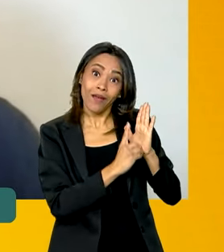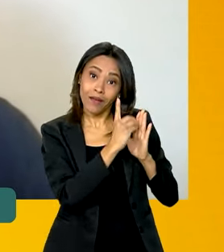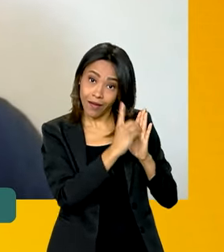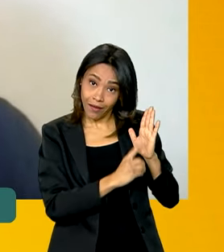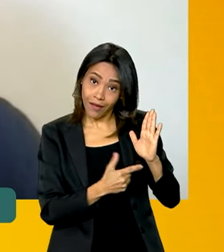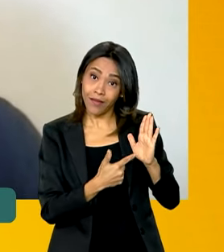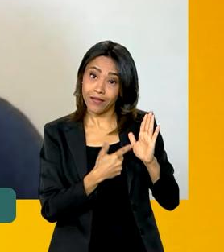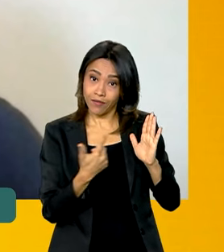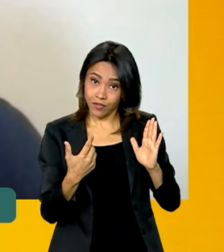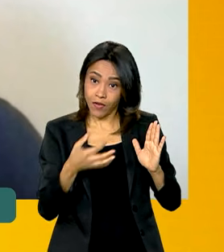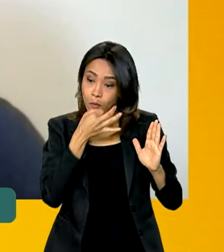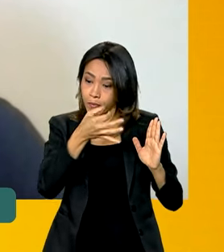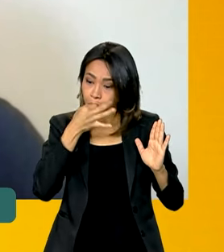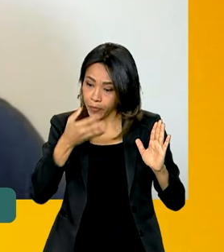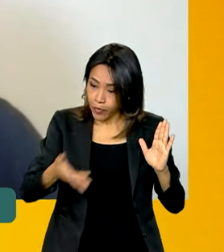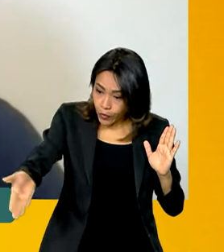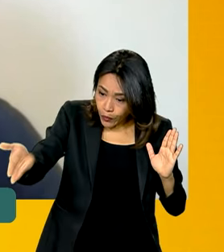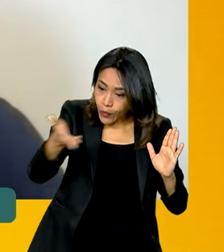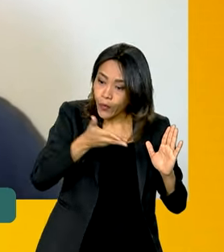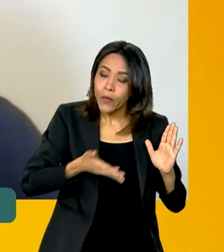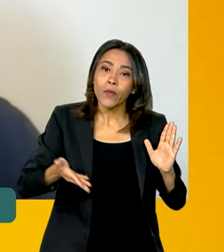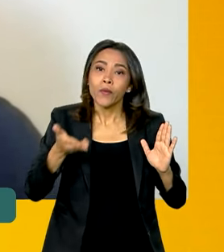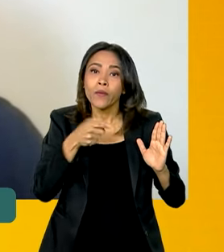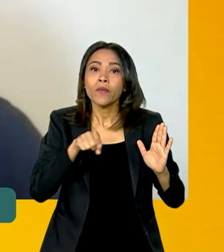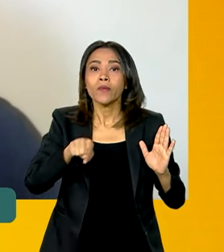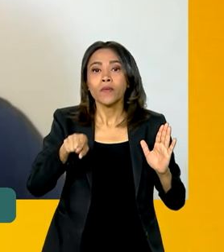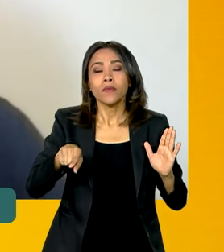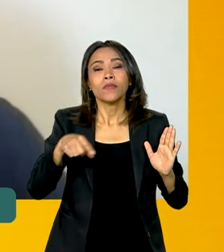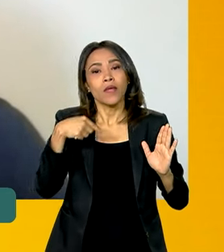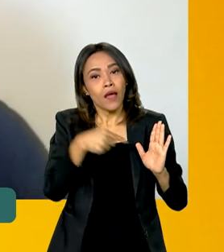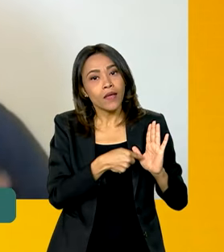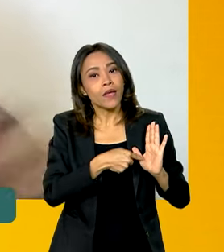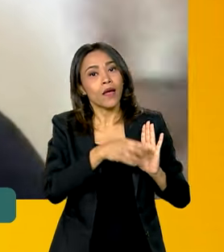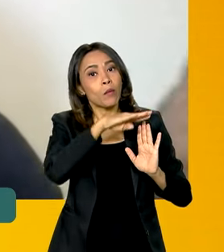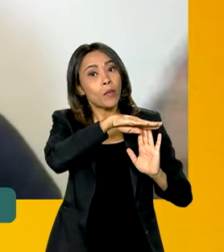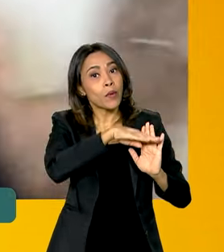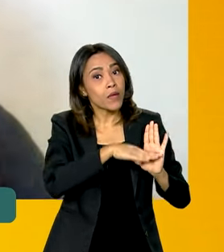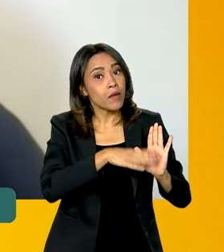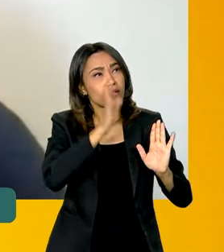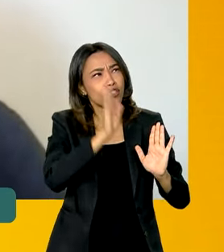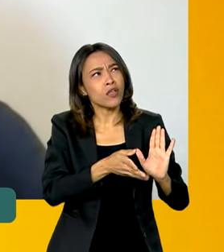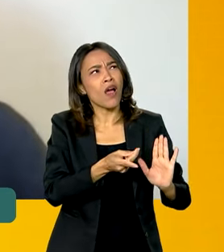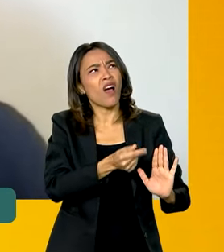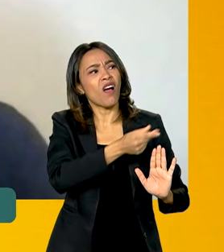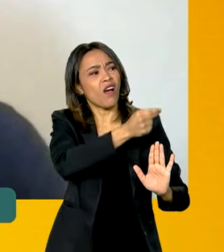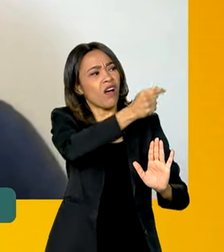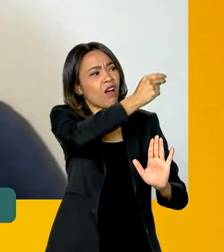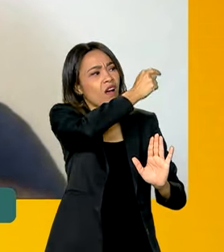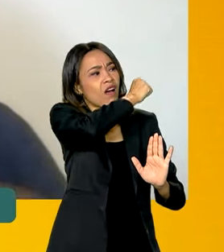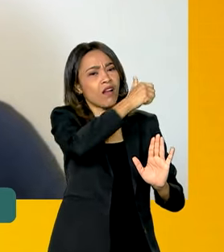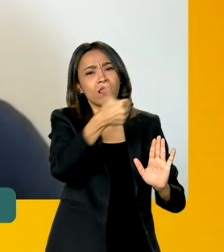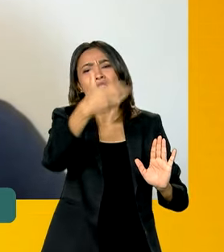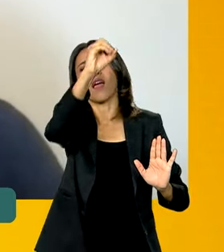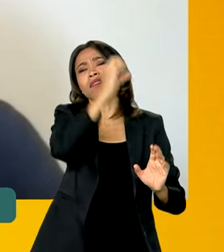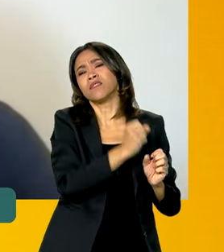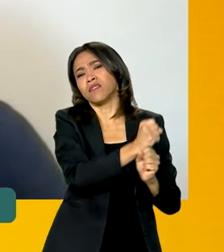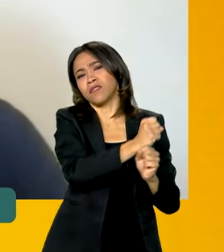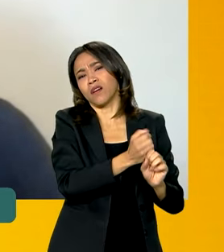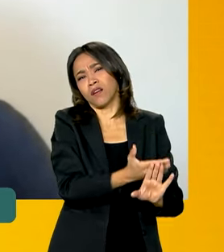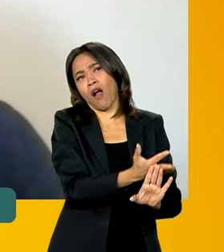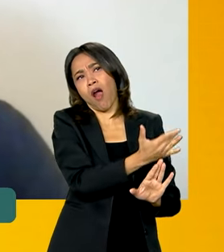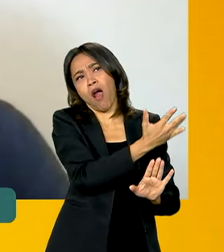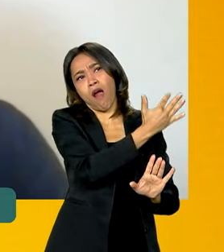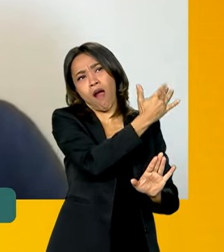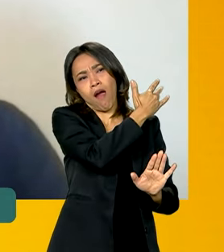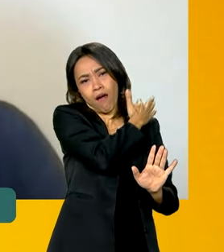isso. Esse decreto também é fruto de um programa que já começou há mais de 10 anos e foi construído com